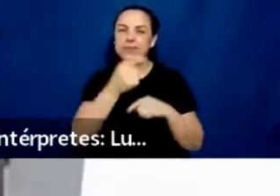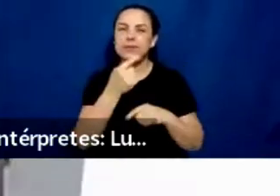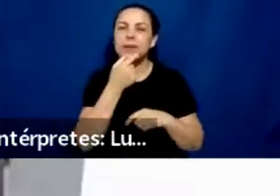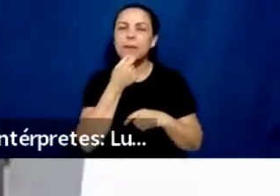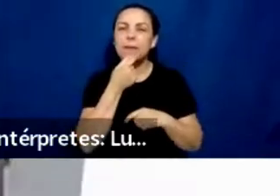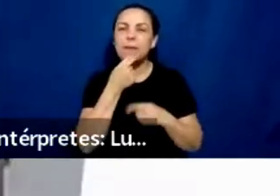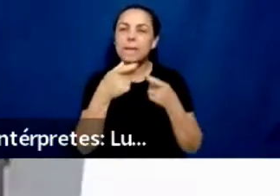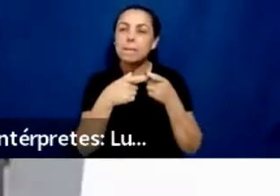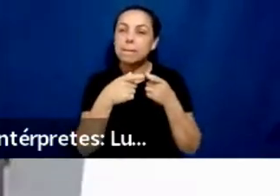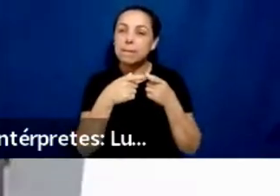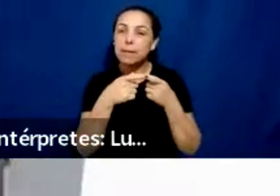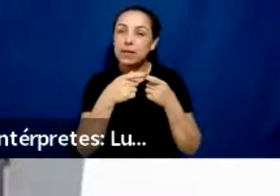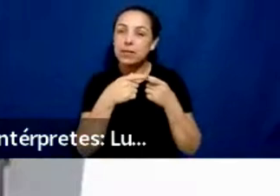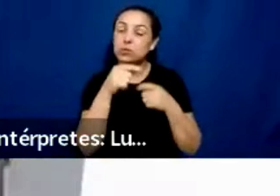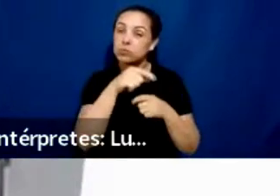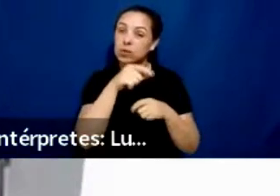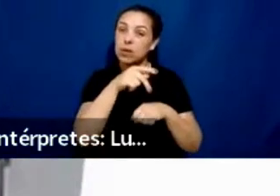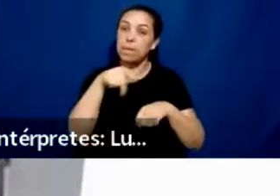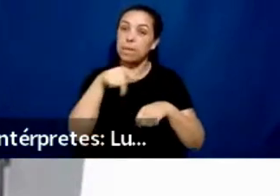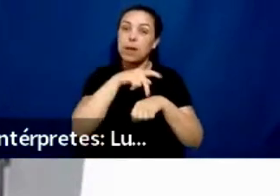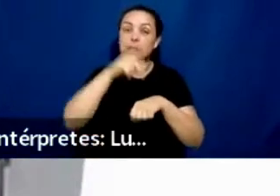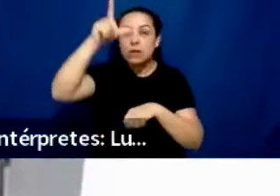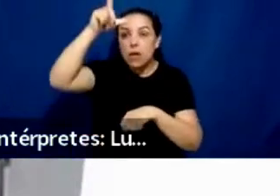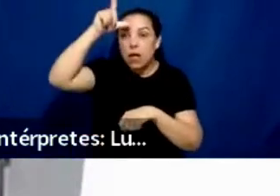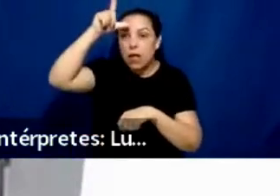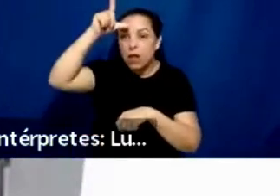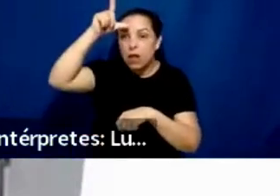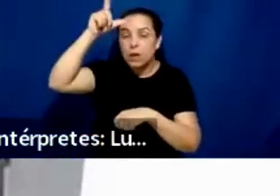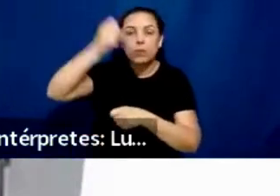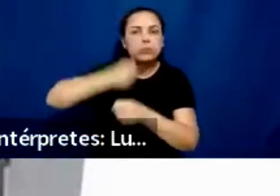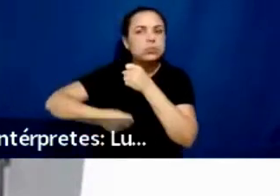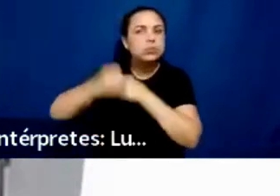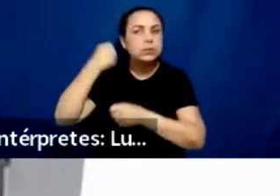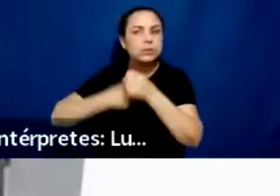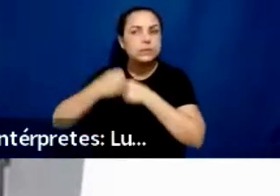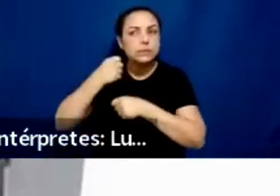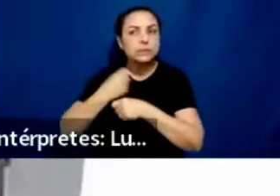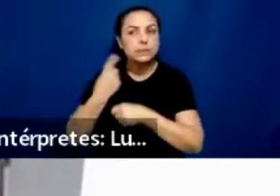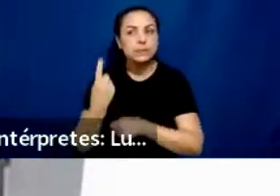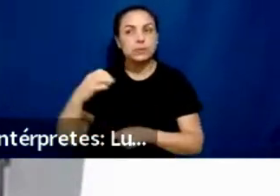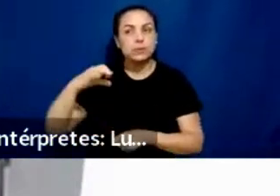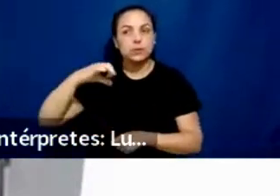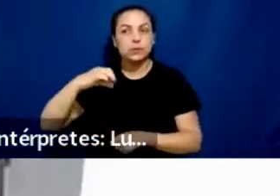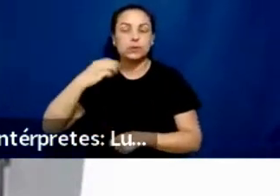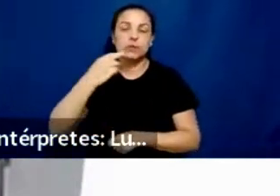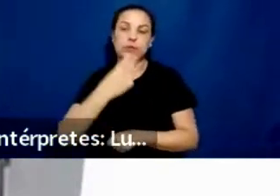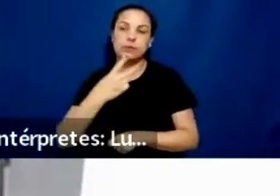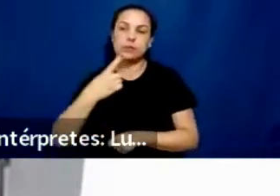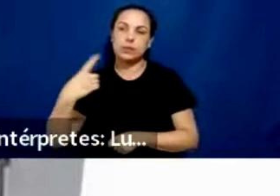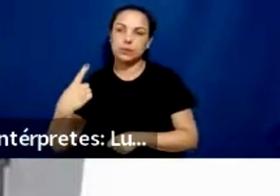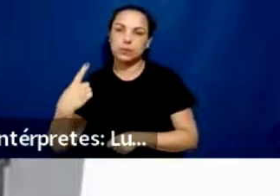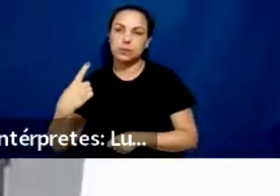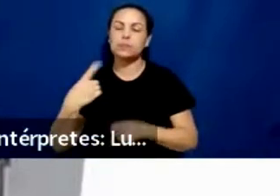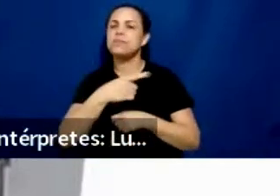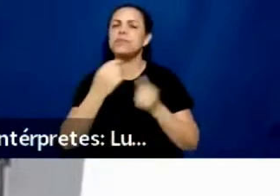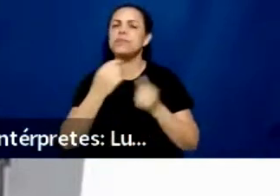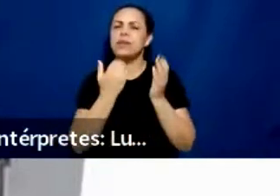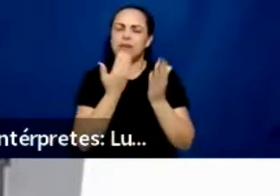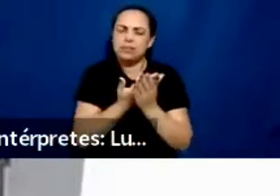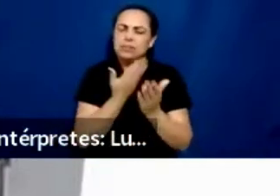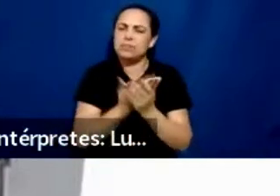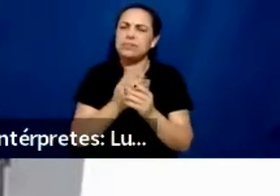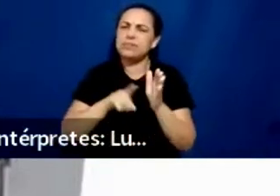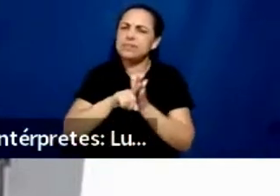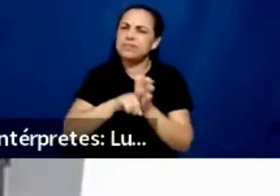esse médico alemão, Dr. Otto. Ele ganhou um prêmio Nobel em 1931 em sua obra O Metabolismo dos Tumores, e